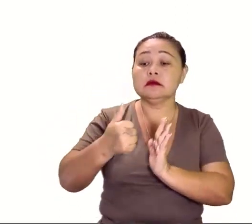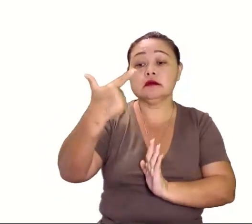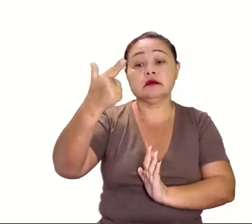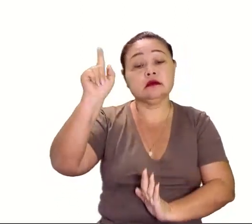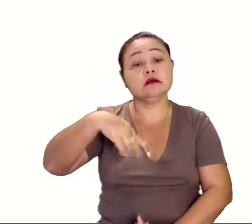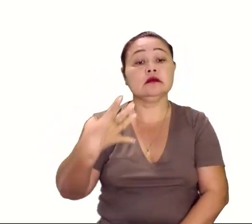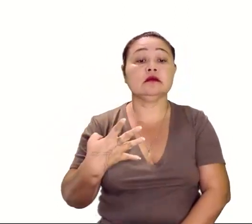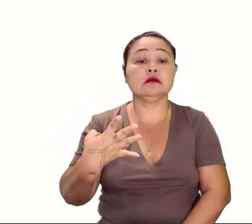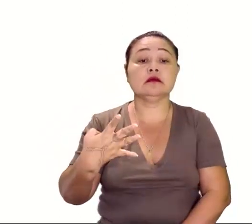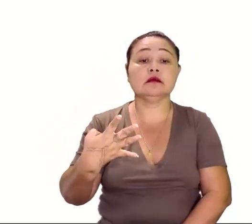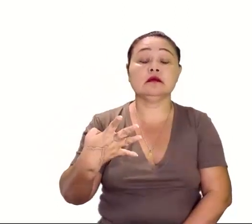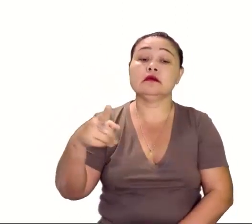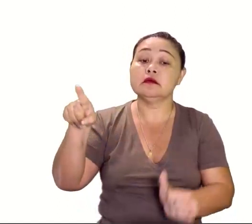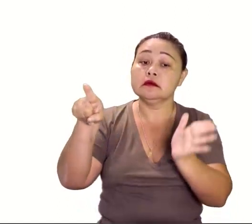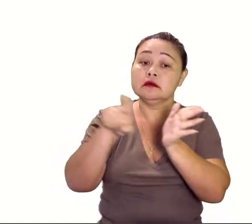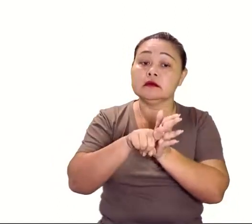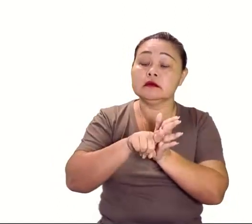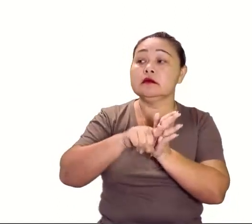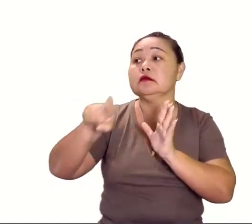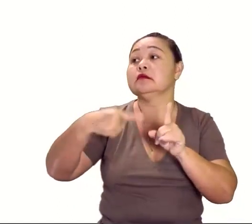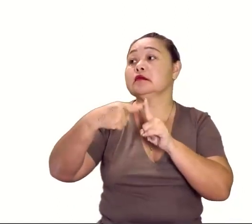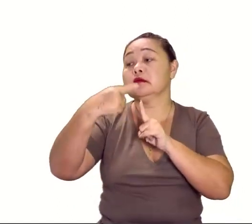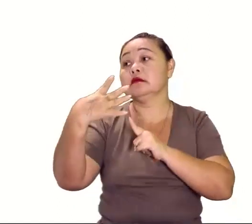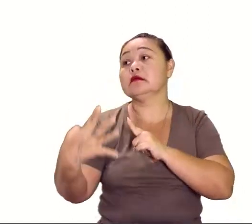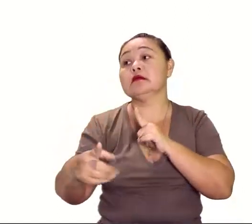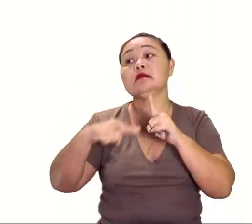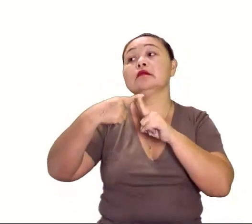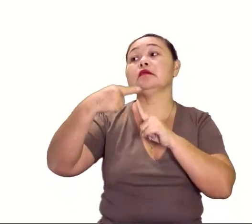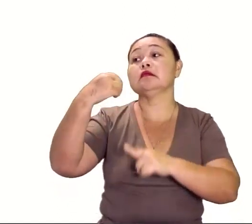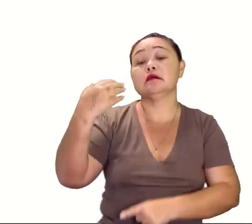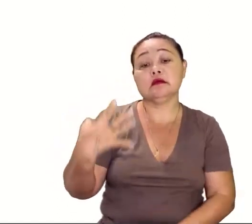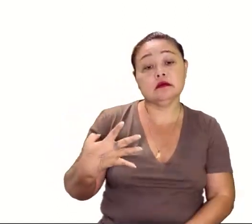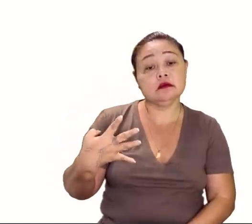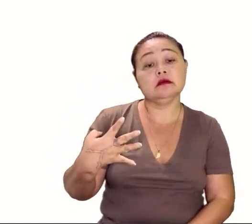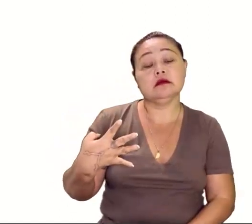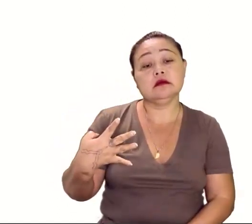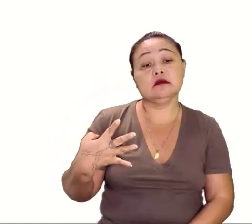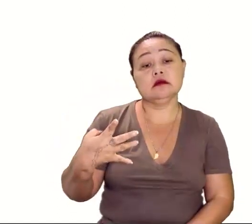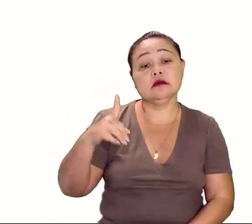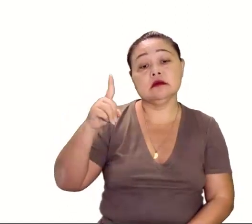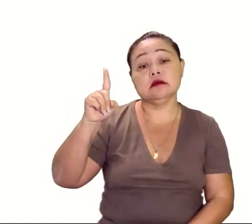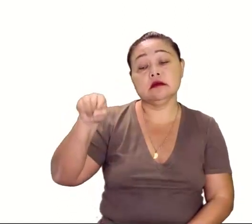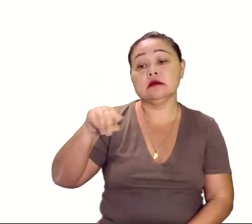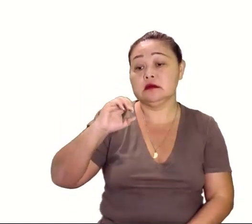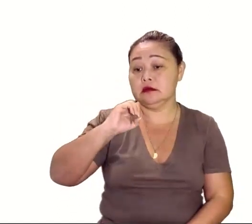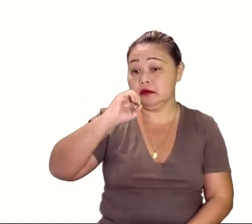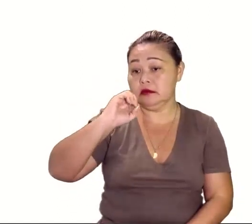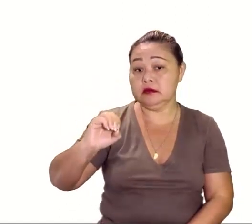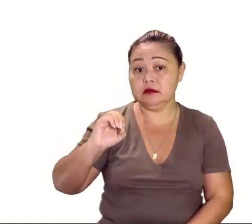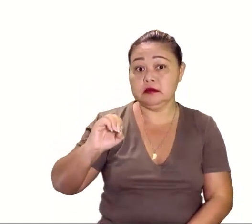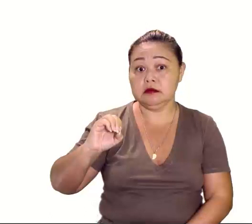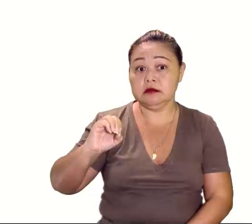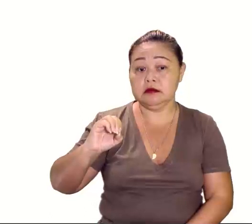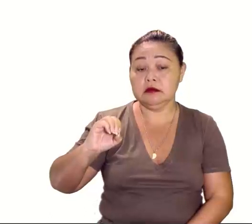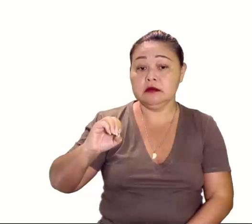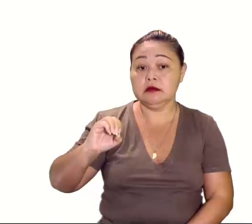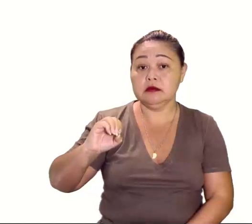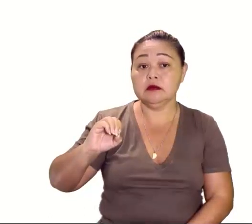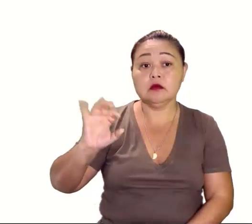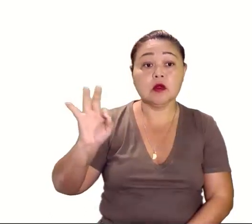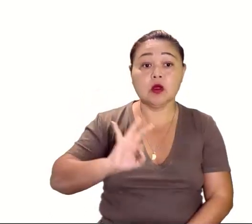4. 4, menos 4 vezes 1? 4. Vezes 1? 4. 4. Então, o meu delta é? 0. Ixi, delta 0,